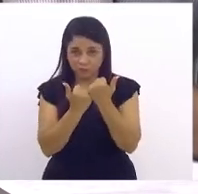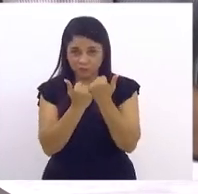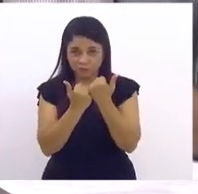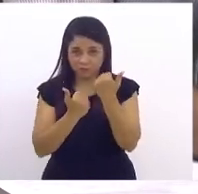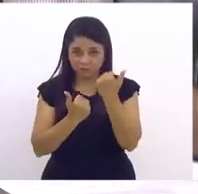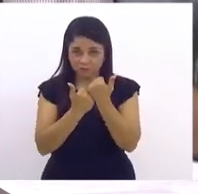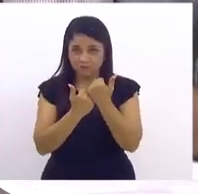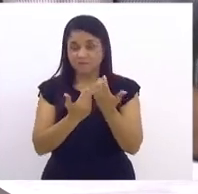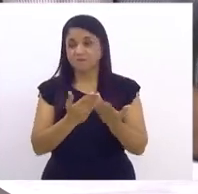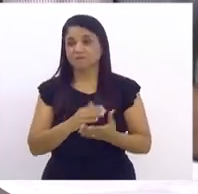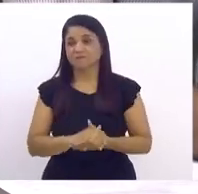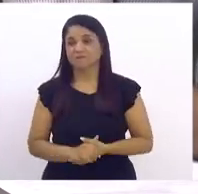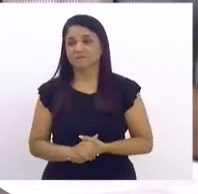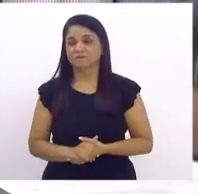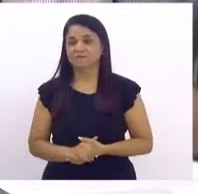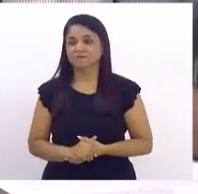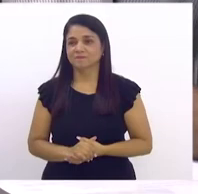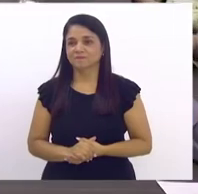por gentileza.